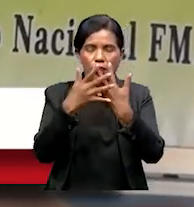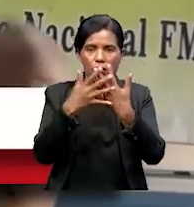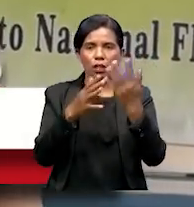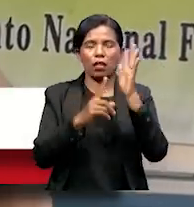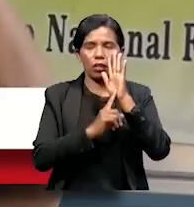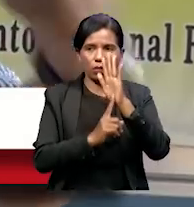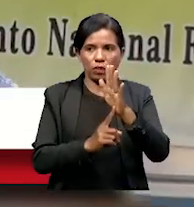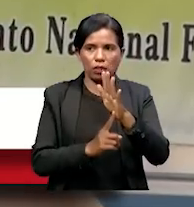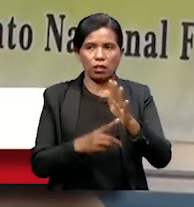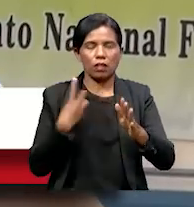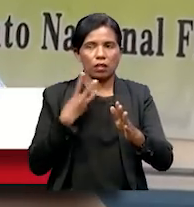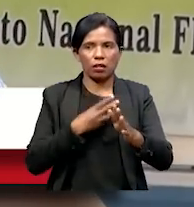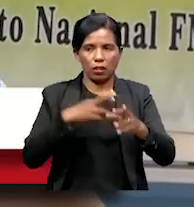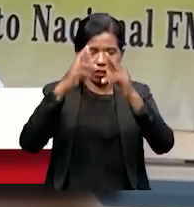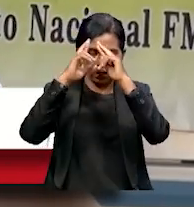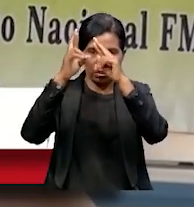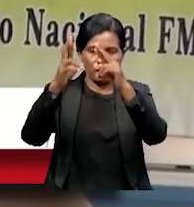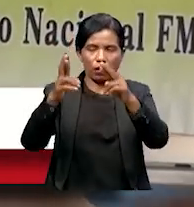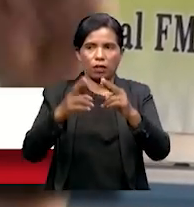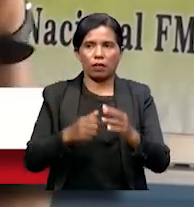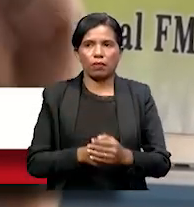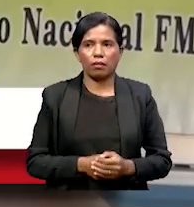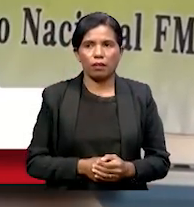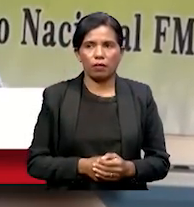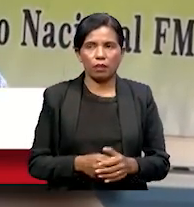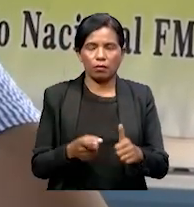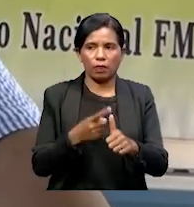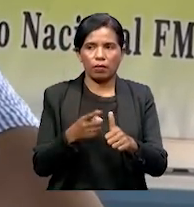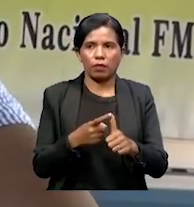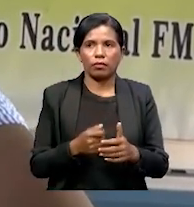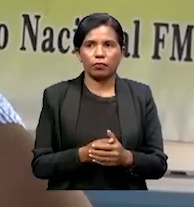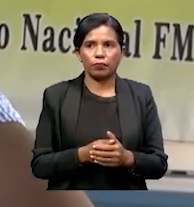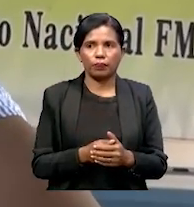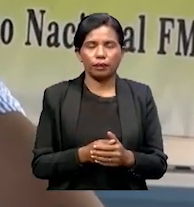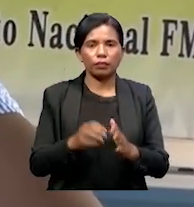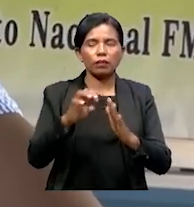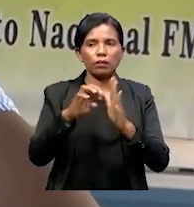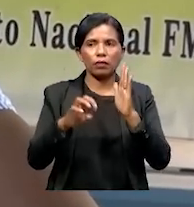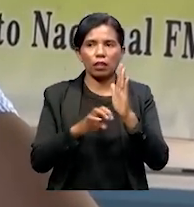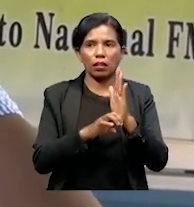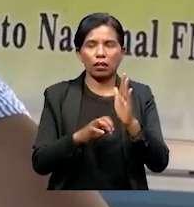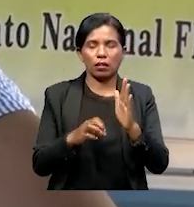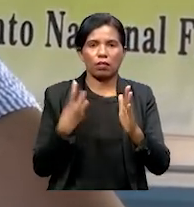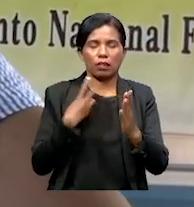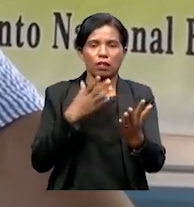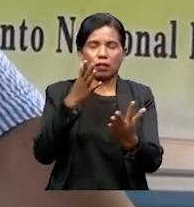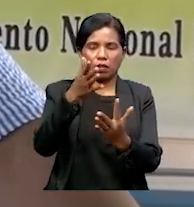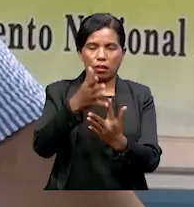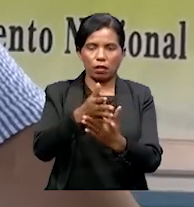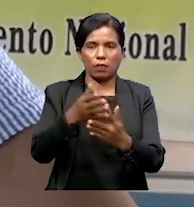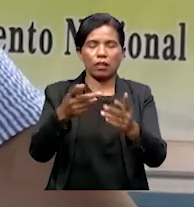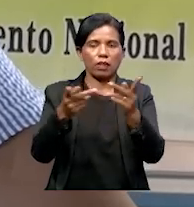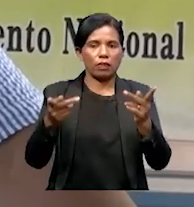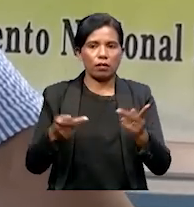kata ite tenk respeto bati da presunção inocência ne primeiro segundo standard sira ne bek tama i have fati sel sira